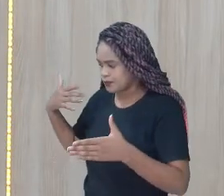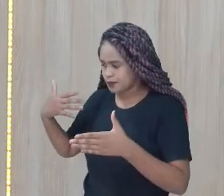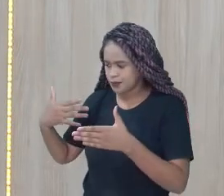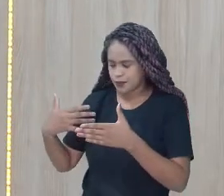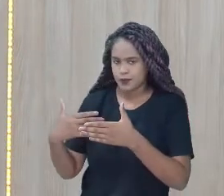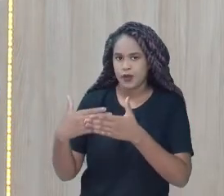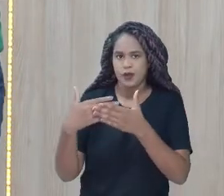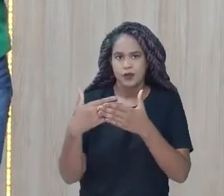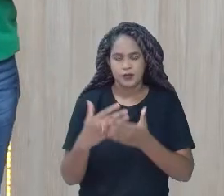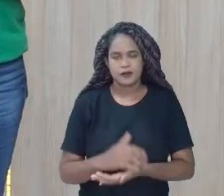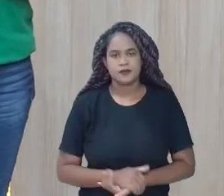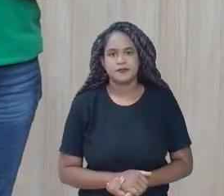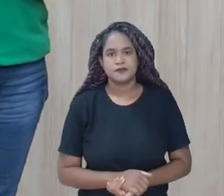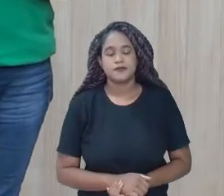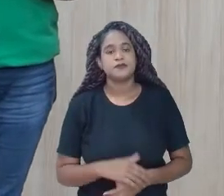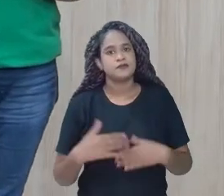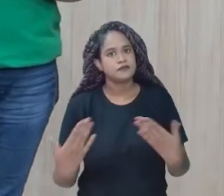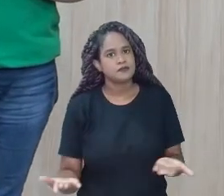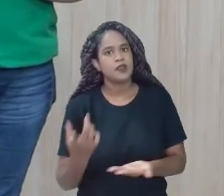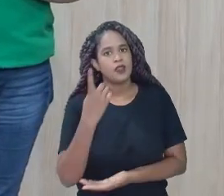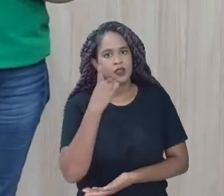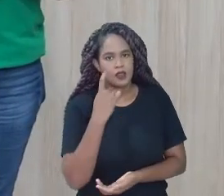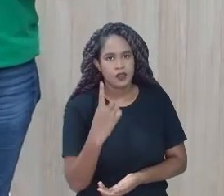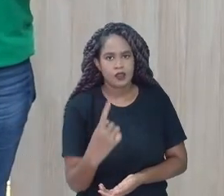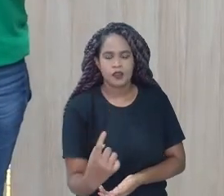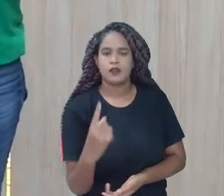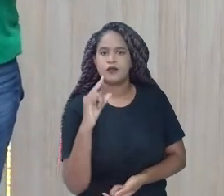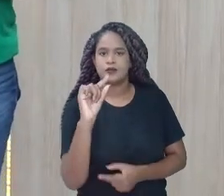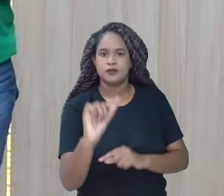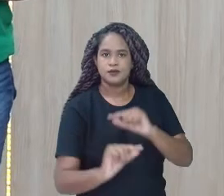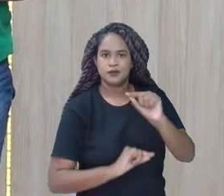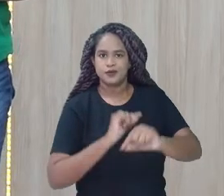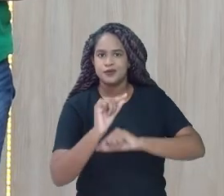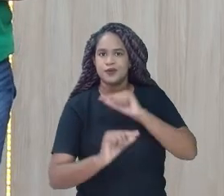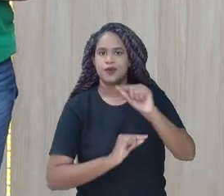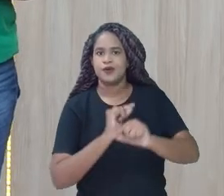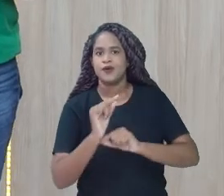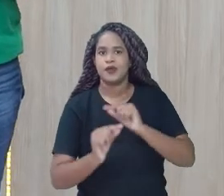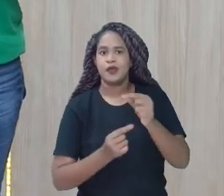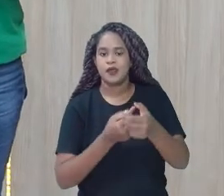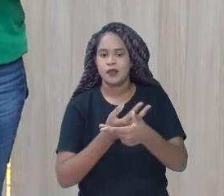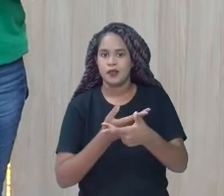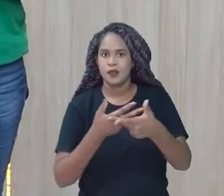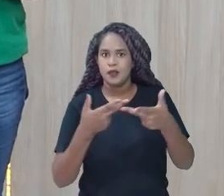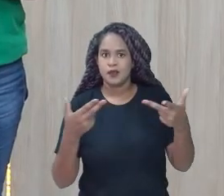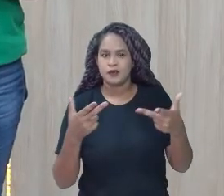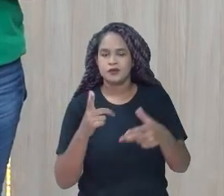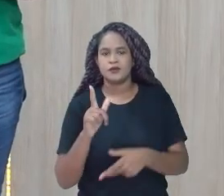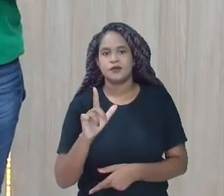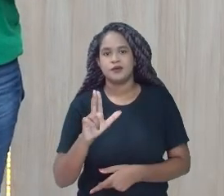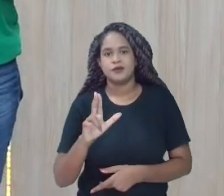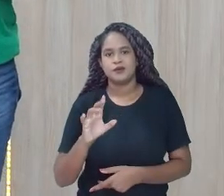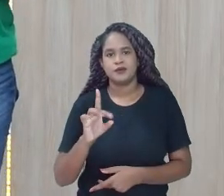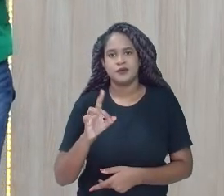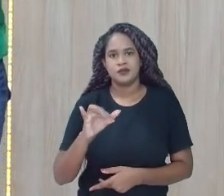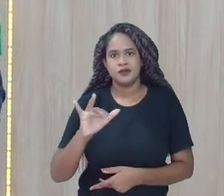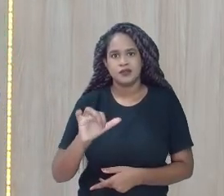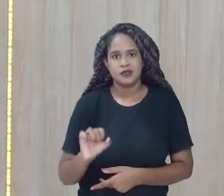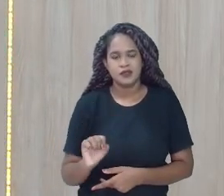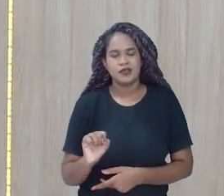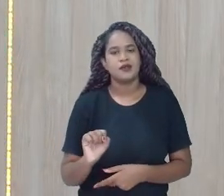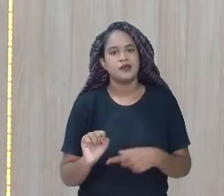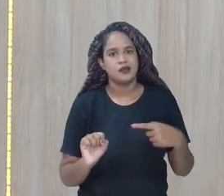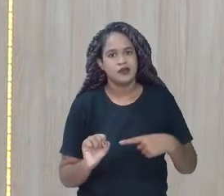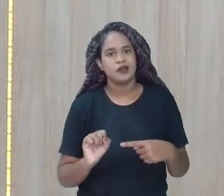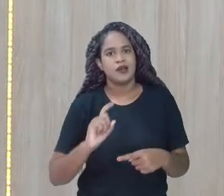de sombras. Então é interessante, não é? O lúdico entrando nessa parte para nos despertar para a